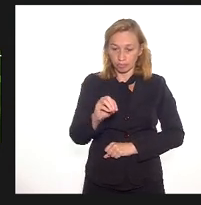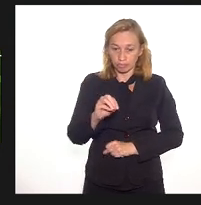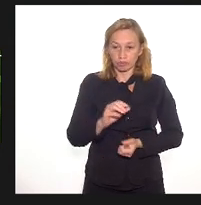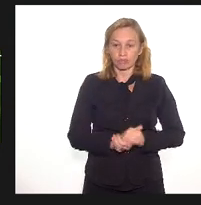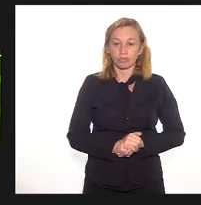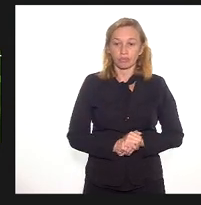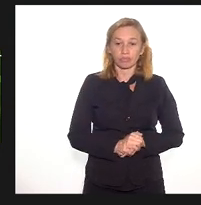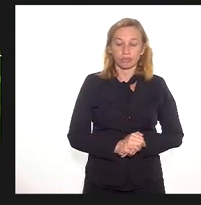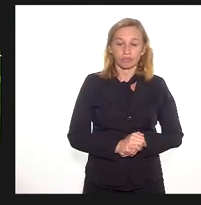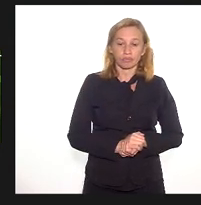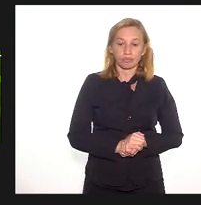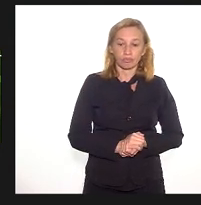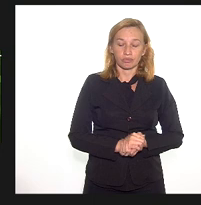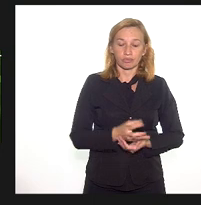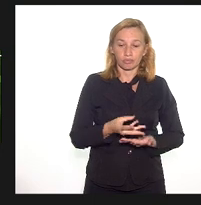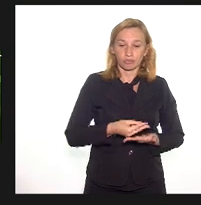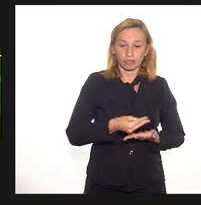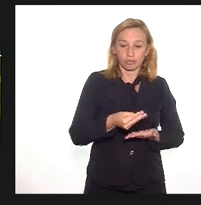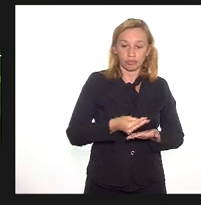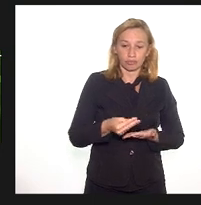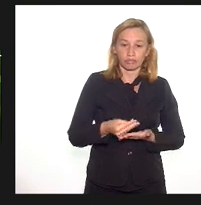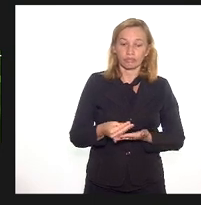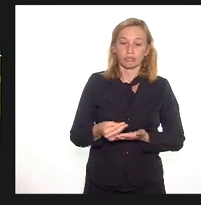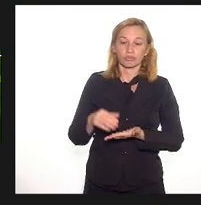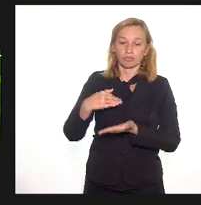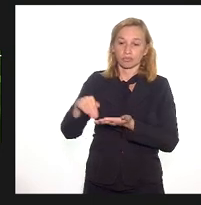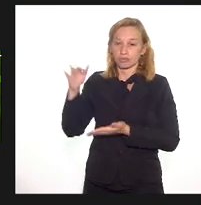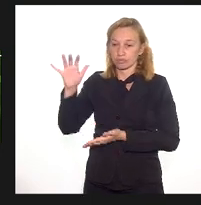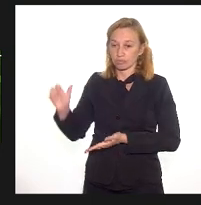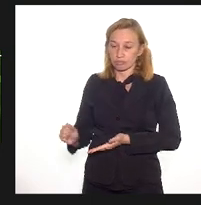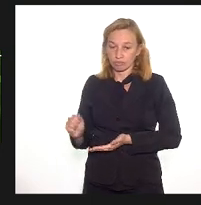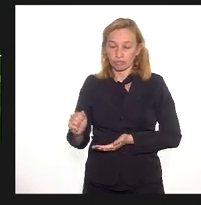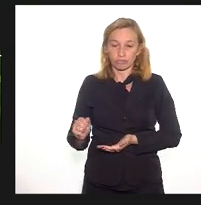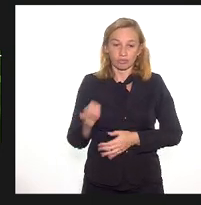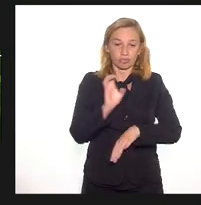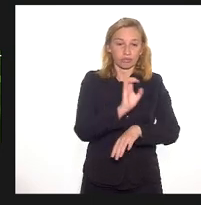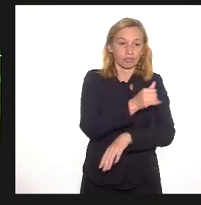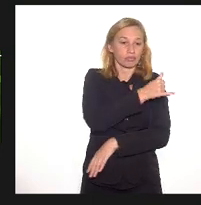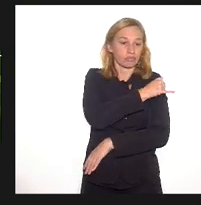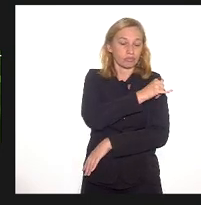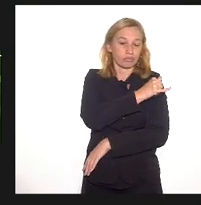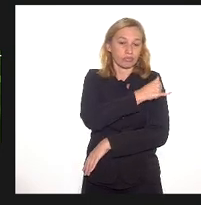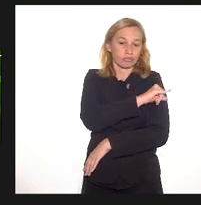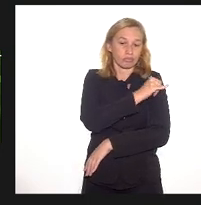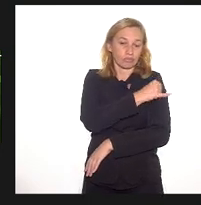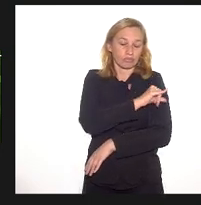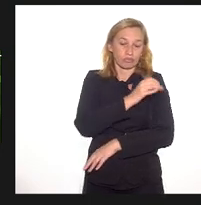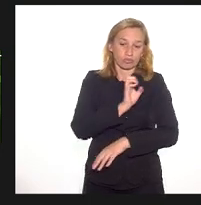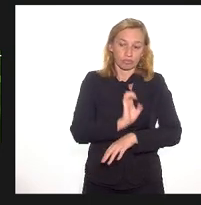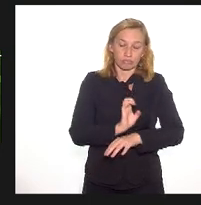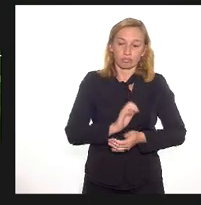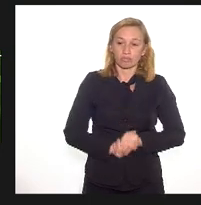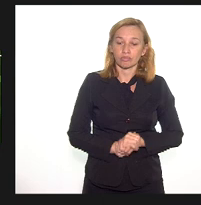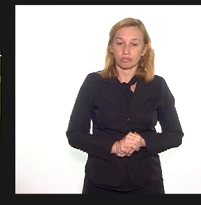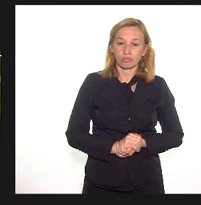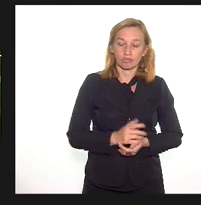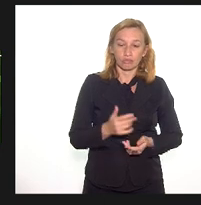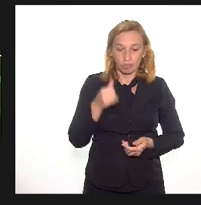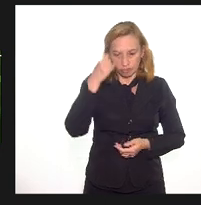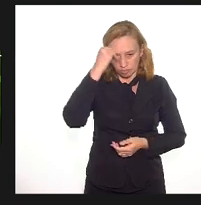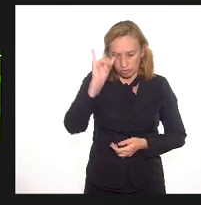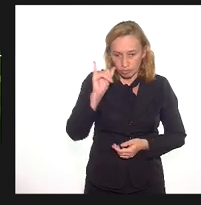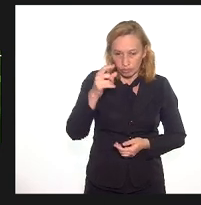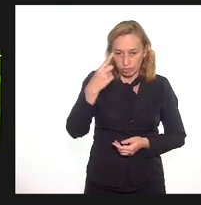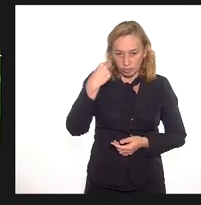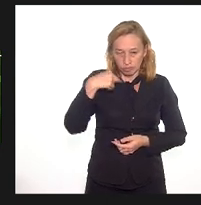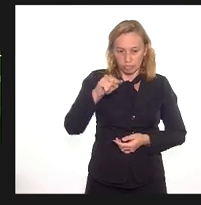obtidos em self-service pela Secretaria de Fazenda do Estado. É esse o nosso objetivo, é de evitar a atuação sobre